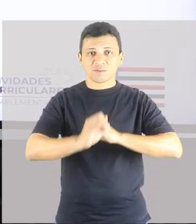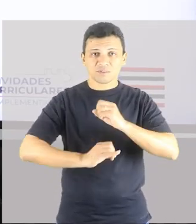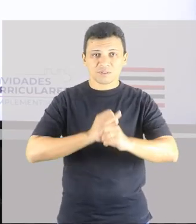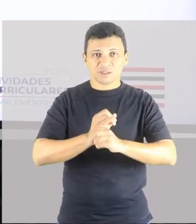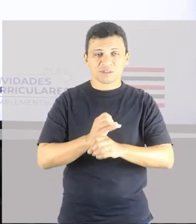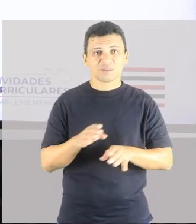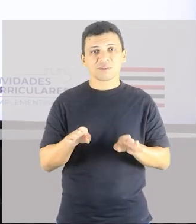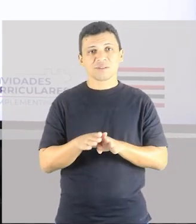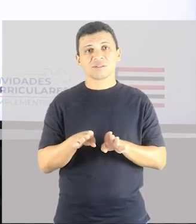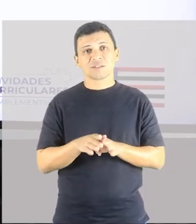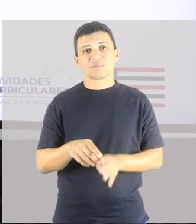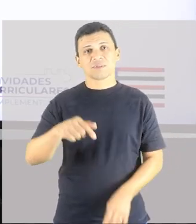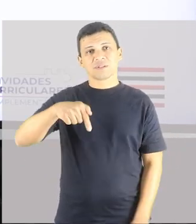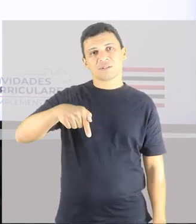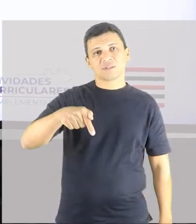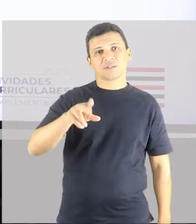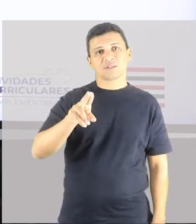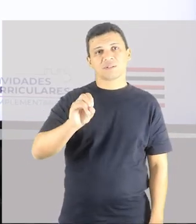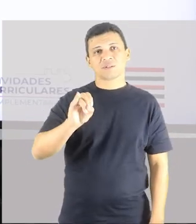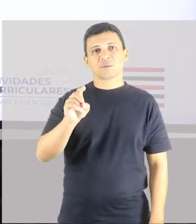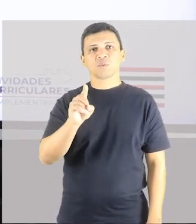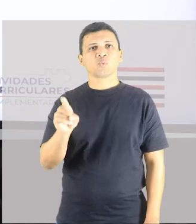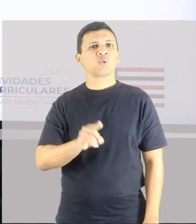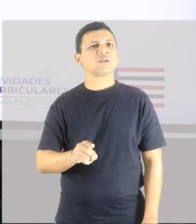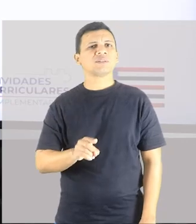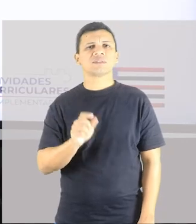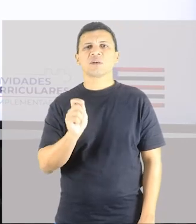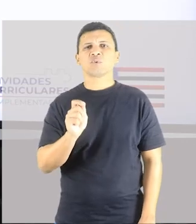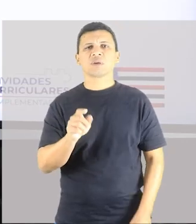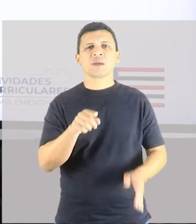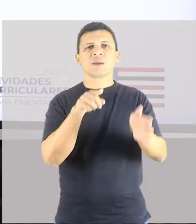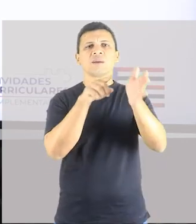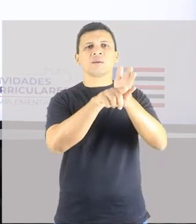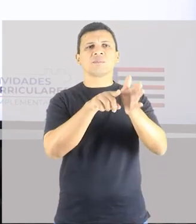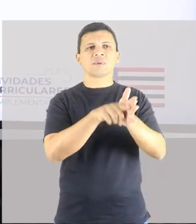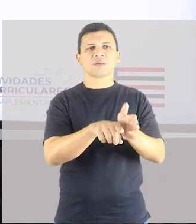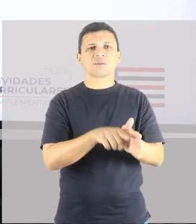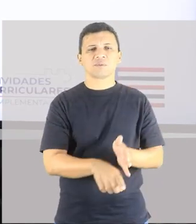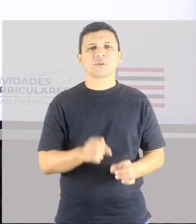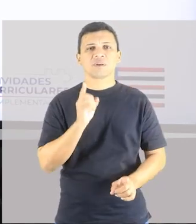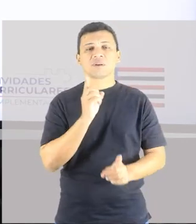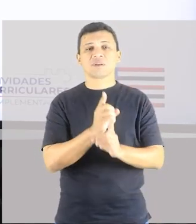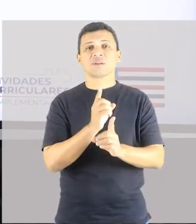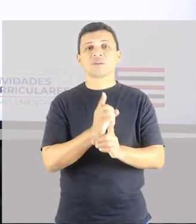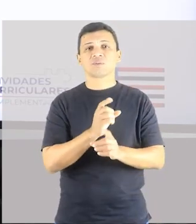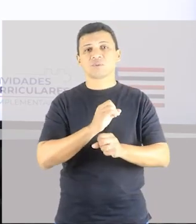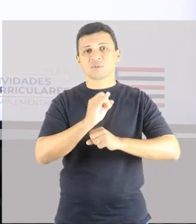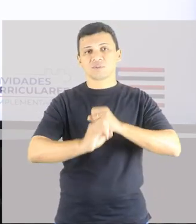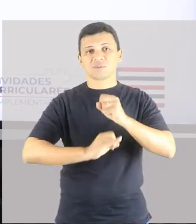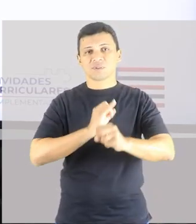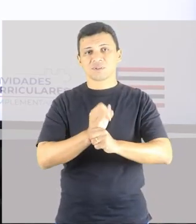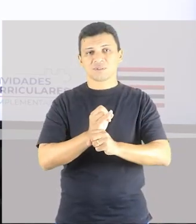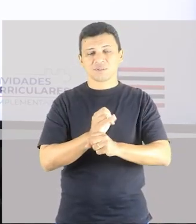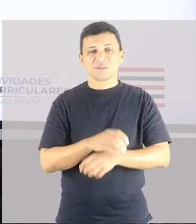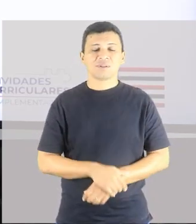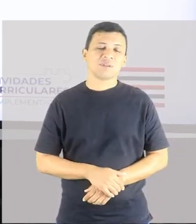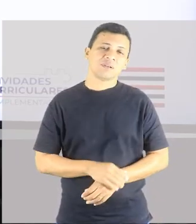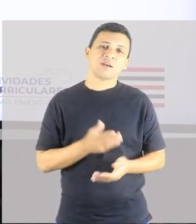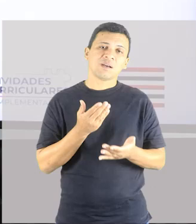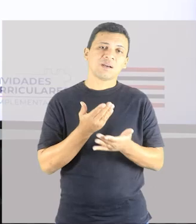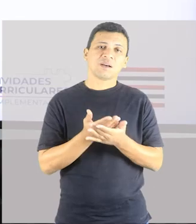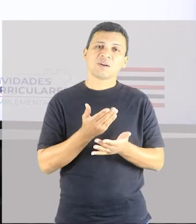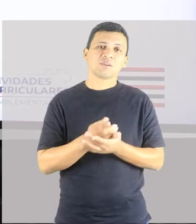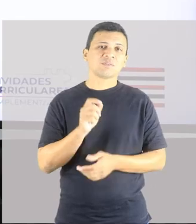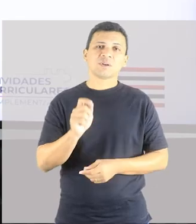de quiz, que são aqueles questionários que a gente encontra online. Então, vocês observam que a nossa aula de hoje ela vai falar